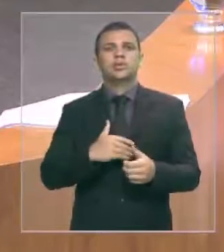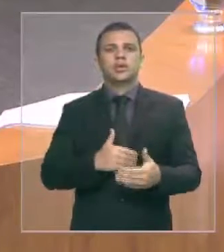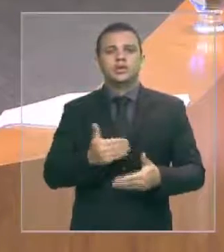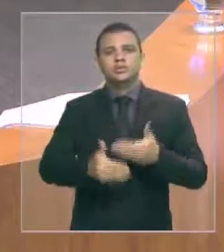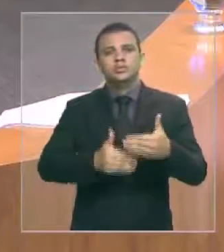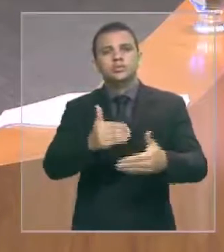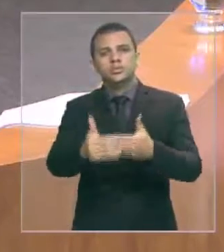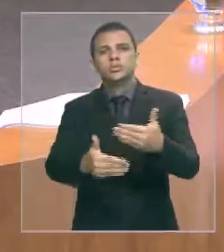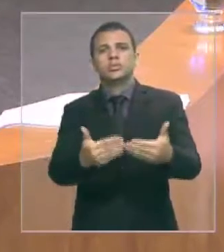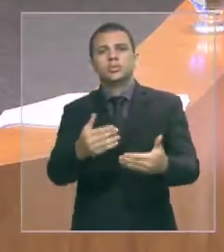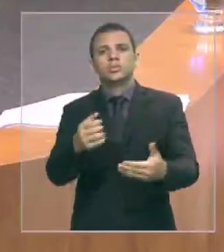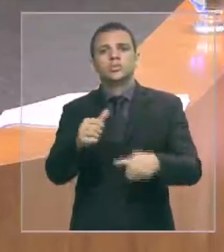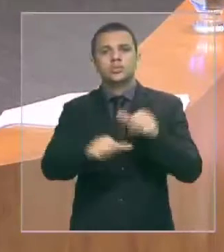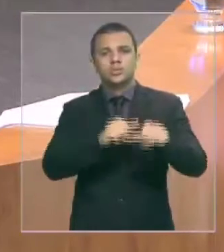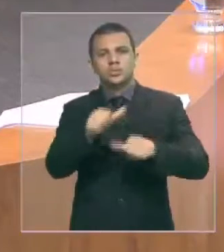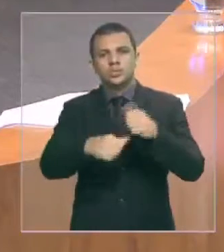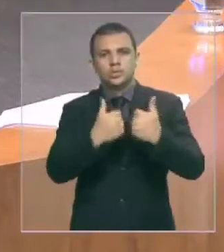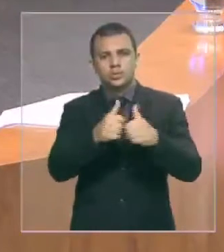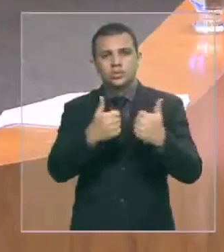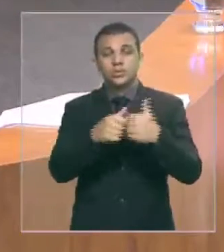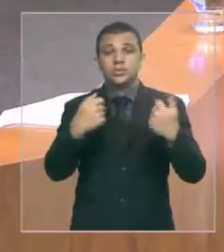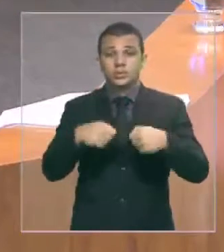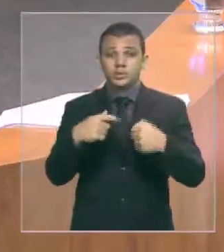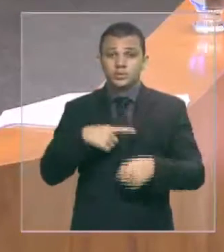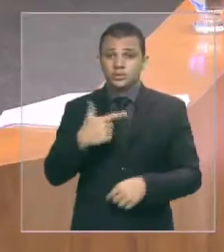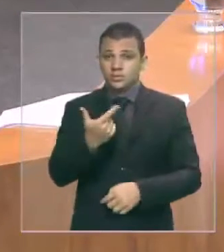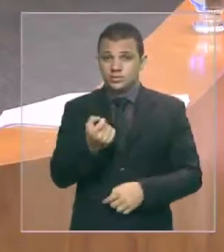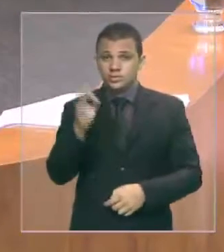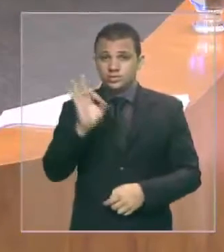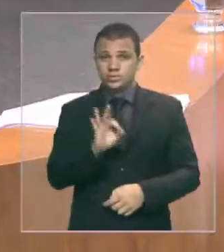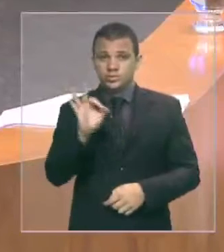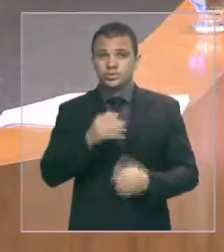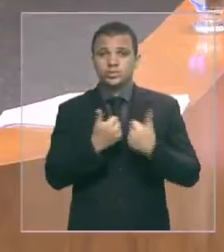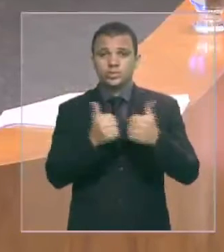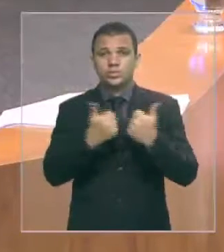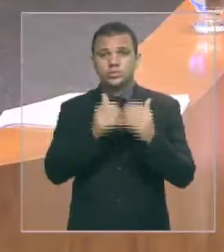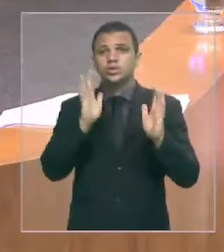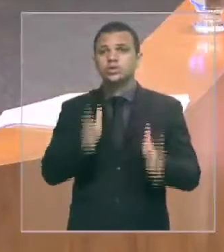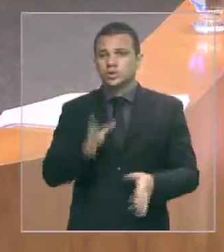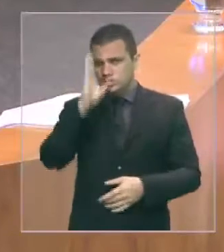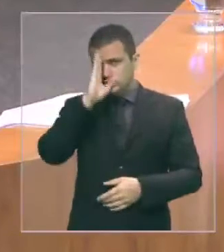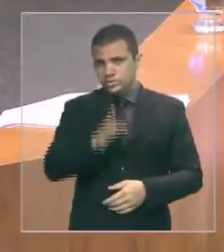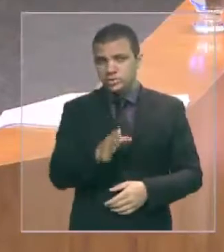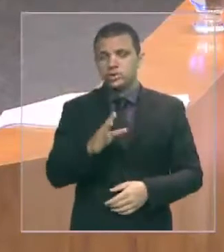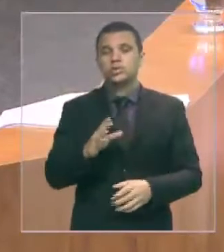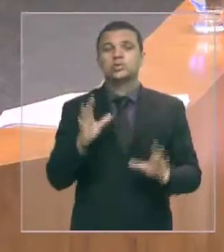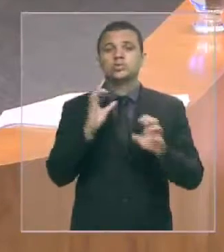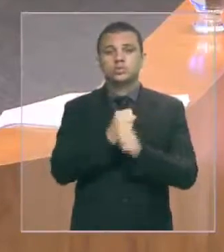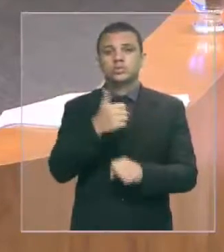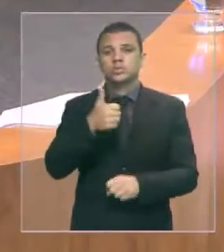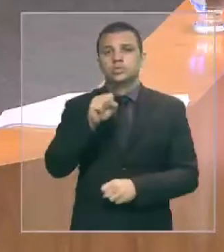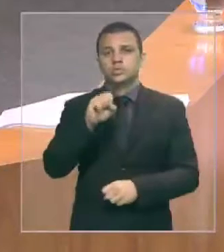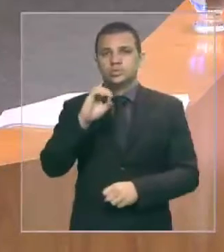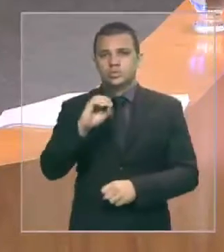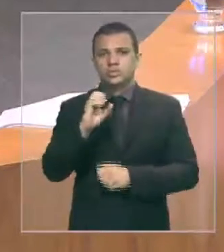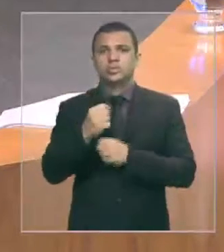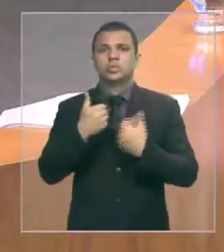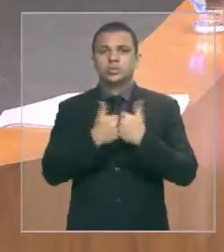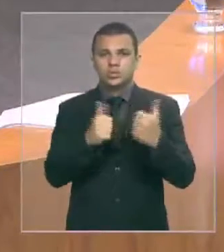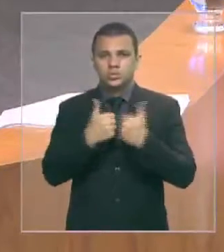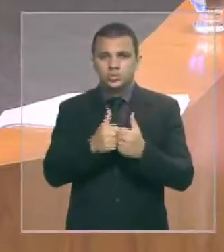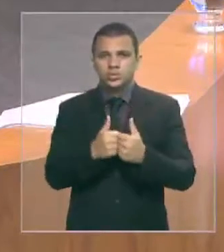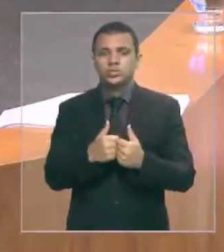convencional. Inicia com um mínimo de 20%, que são 180 veículos,